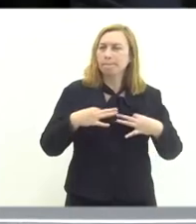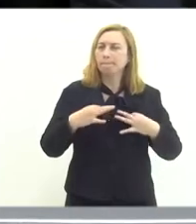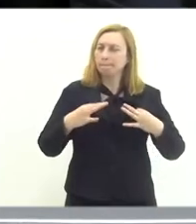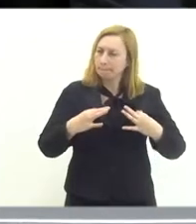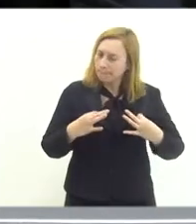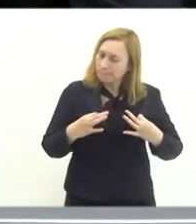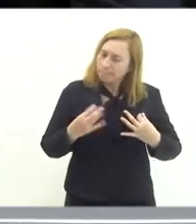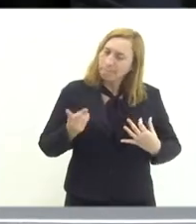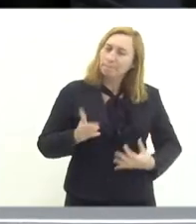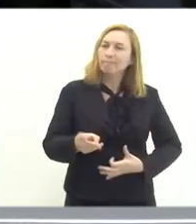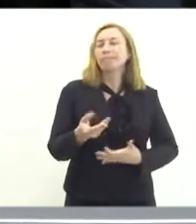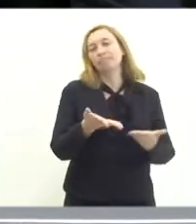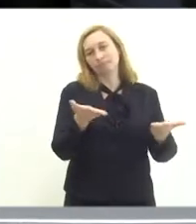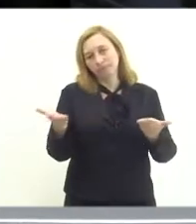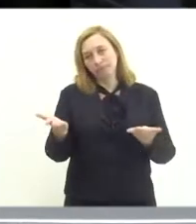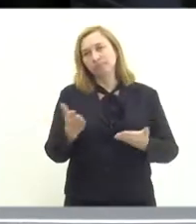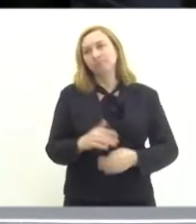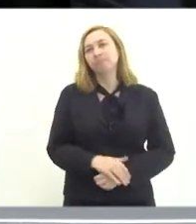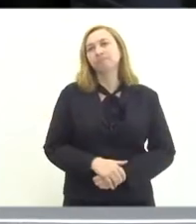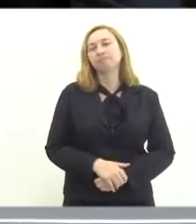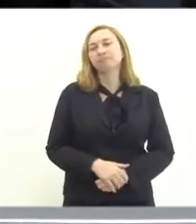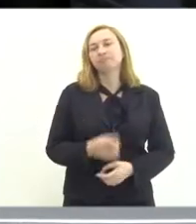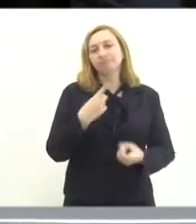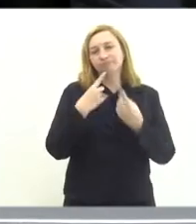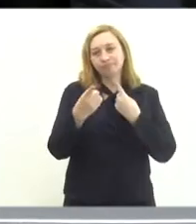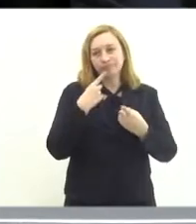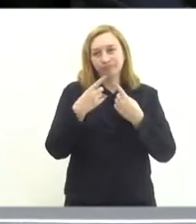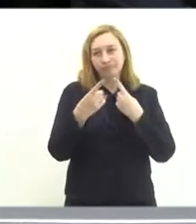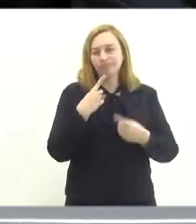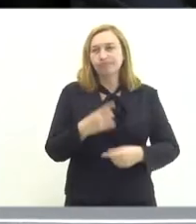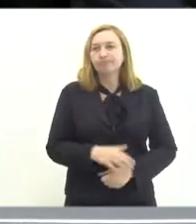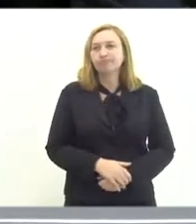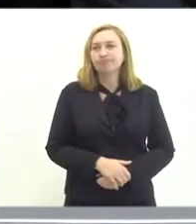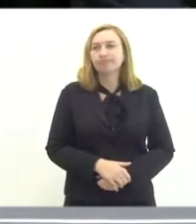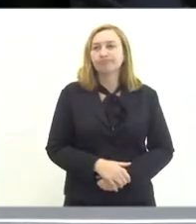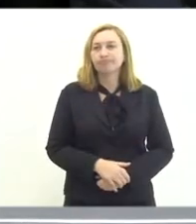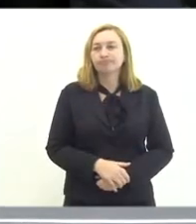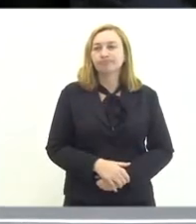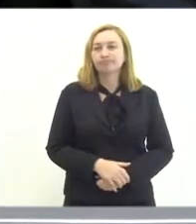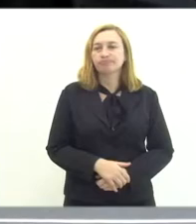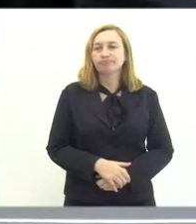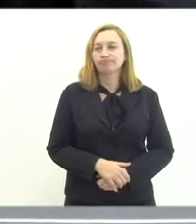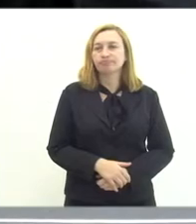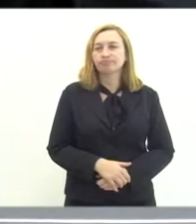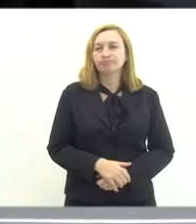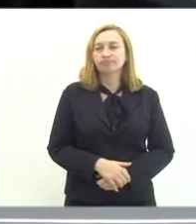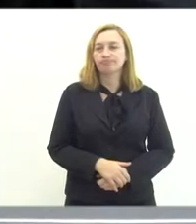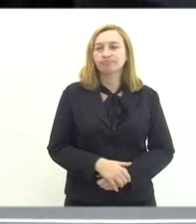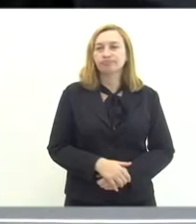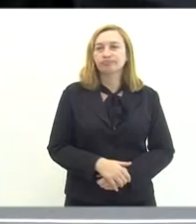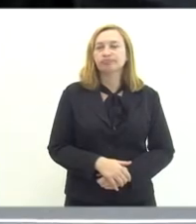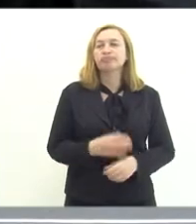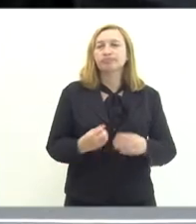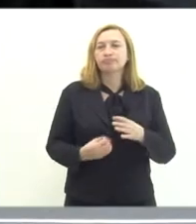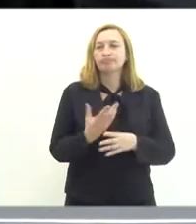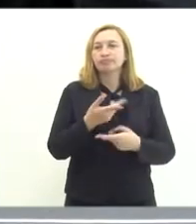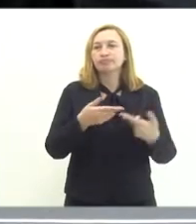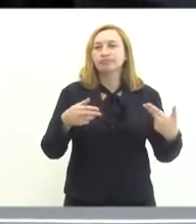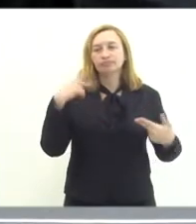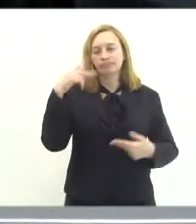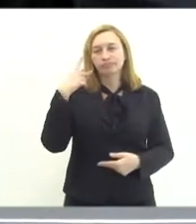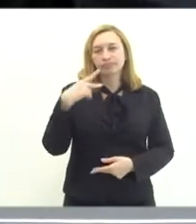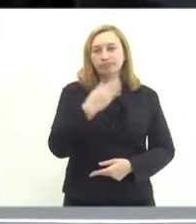se coloca também sempre à disposição para diálogo e o fomento de tantas políticas